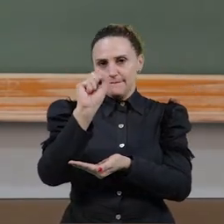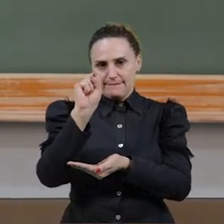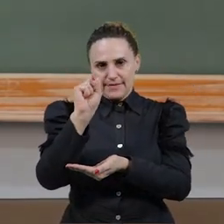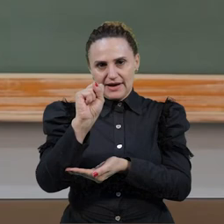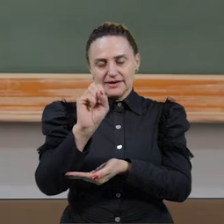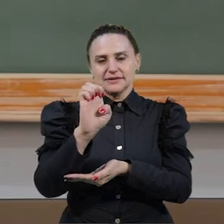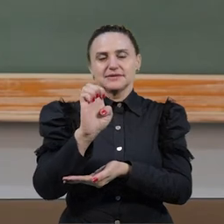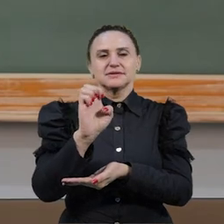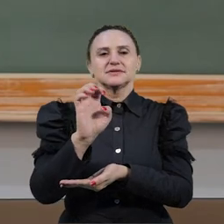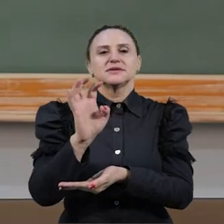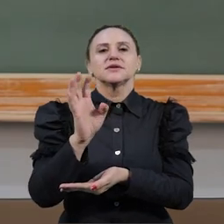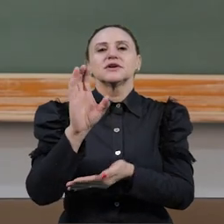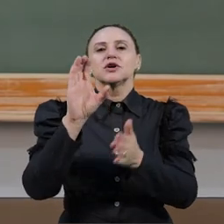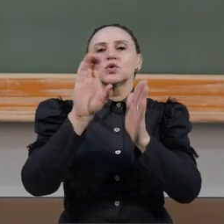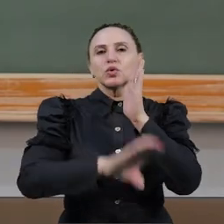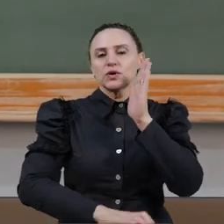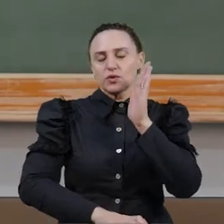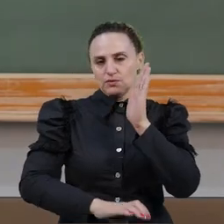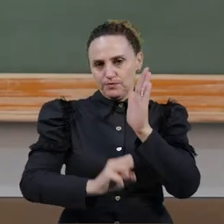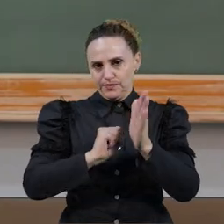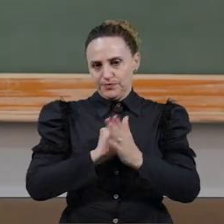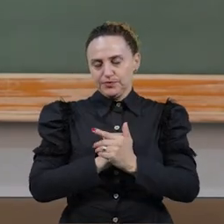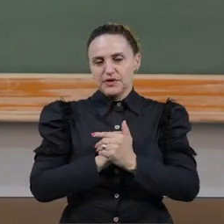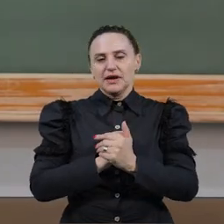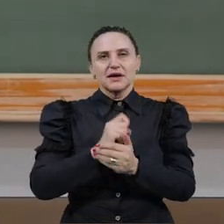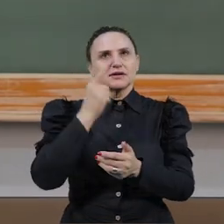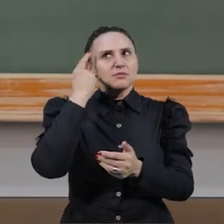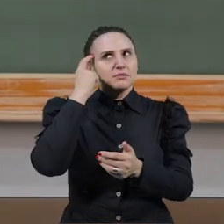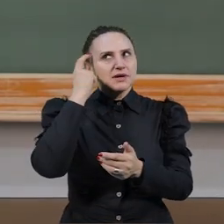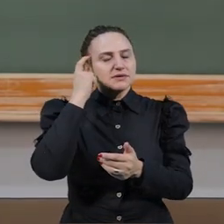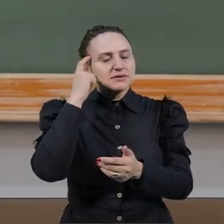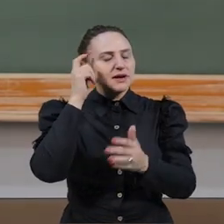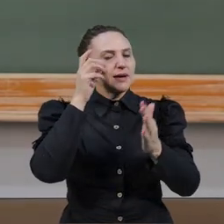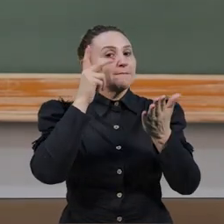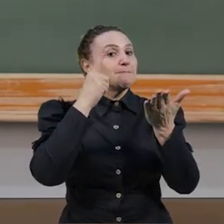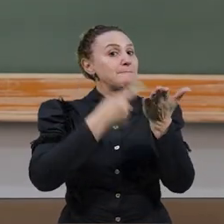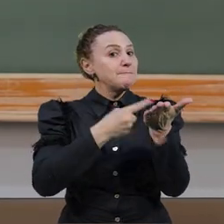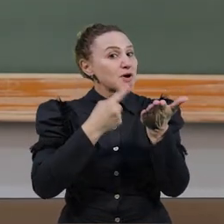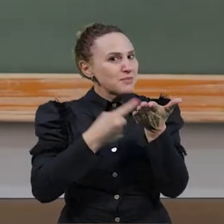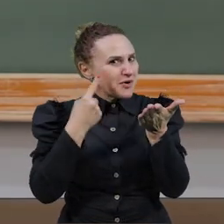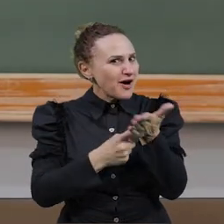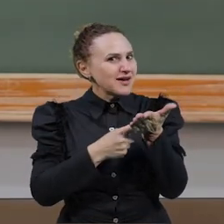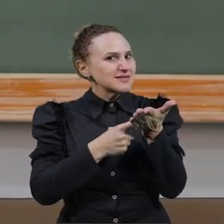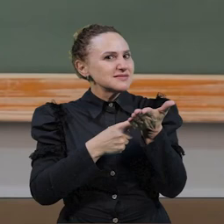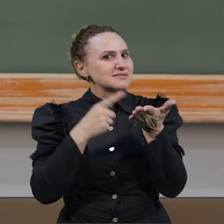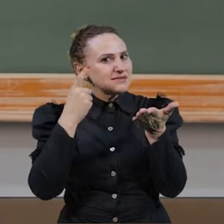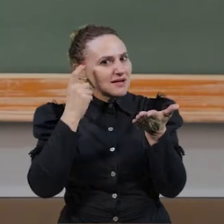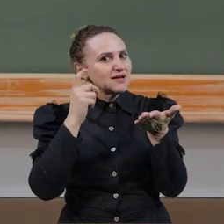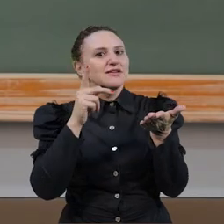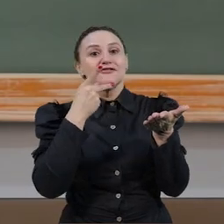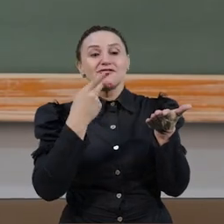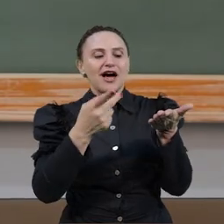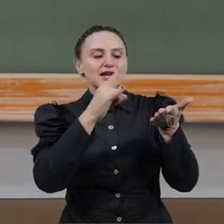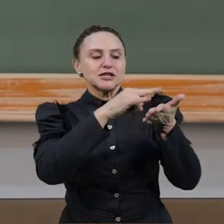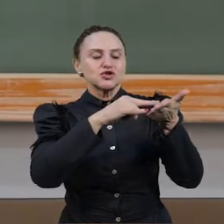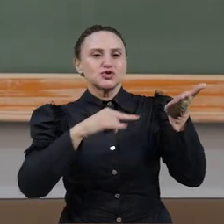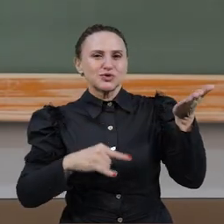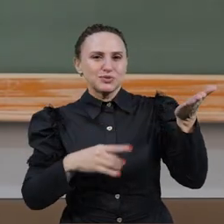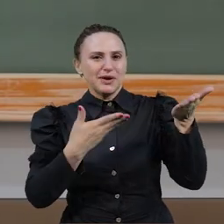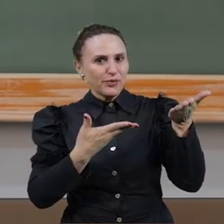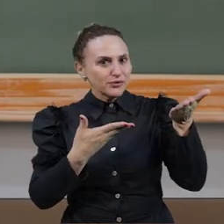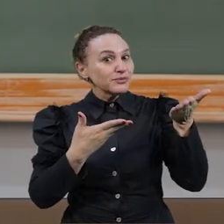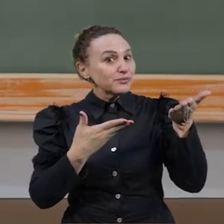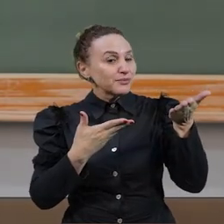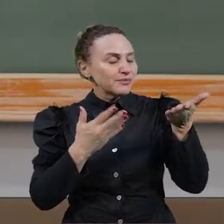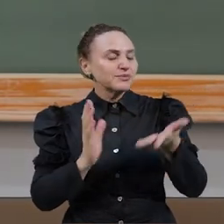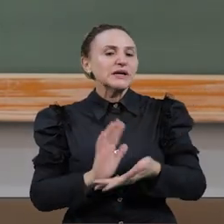quando falamos em documentos orientadores para a proposta curricular estamos falando desses documentos e a proposta curricular da